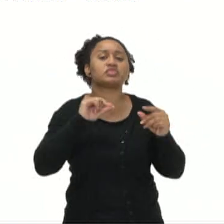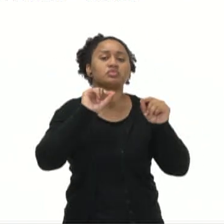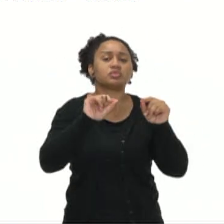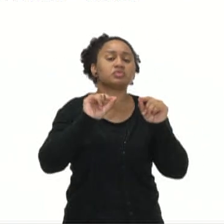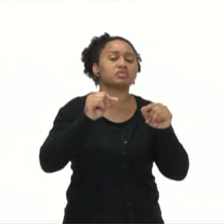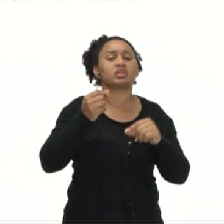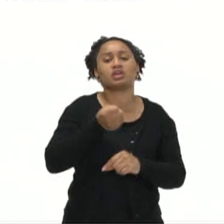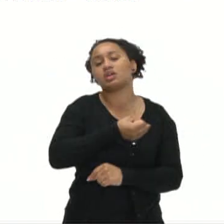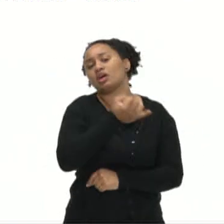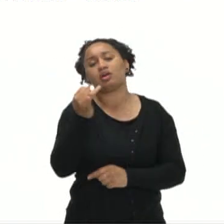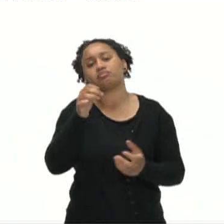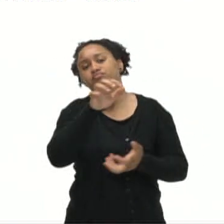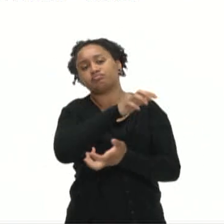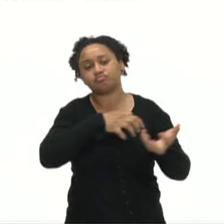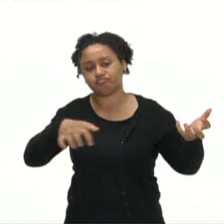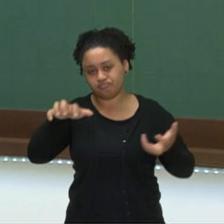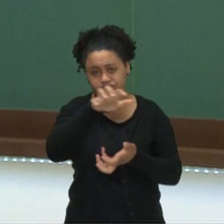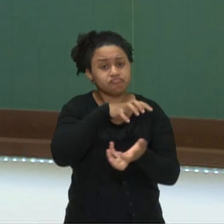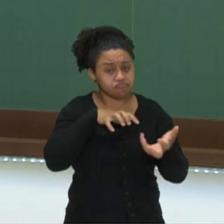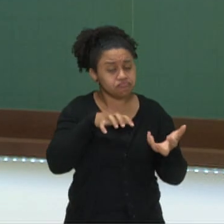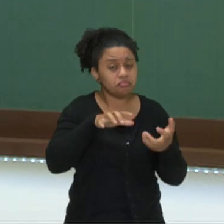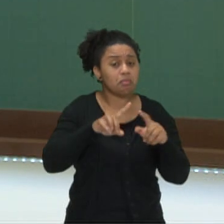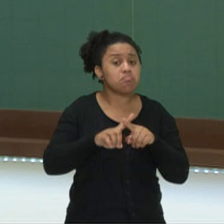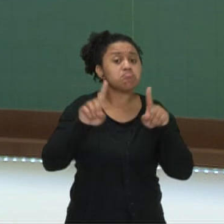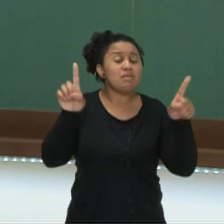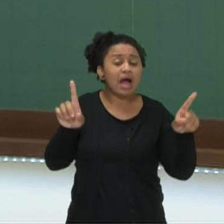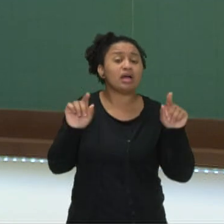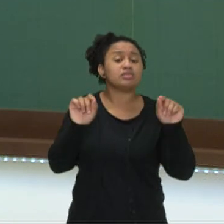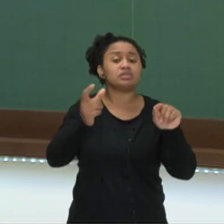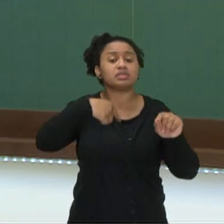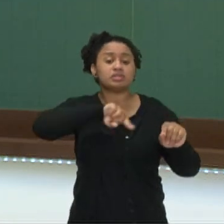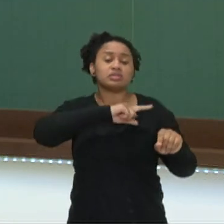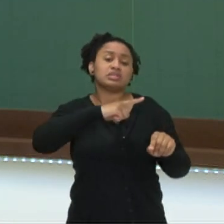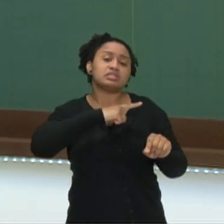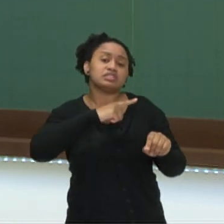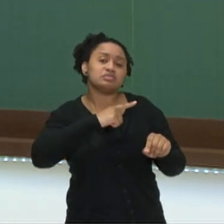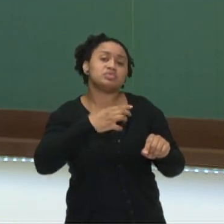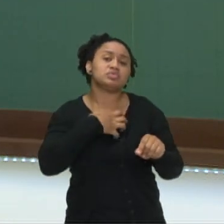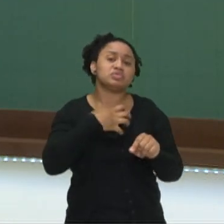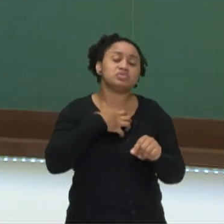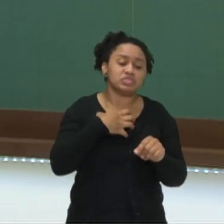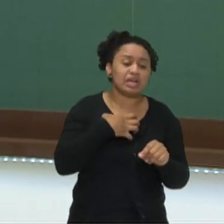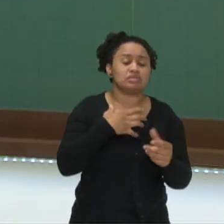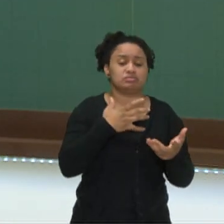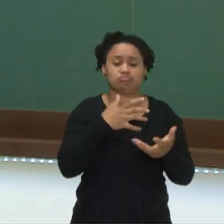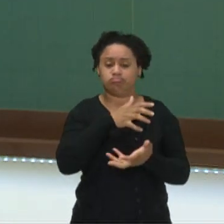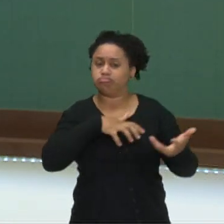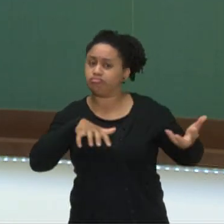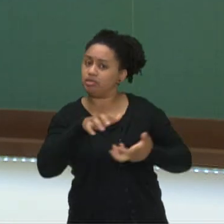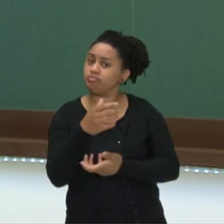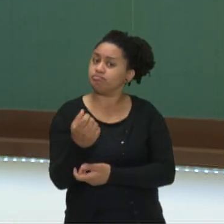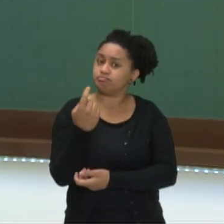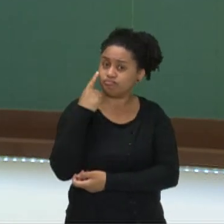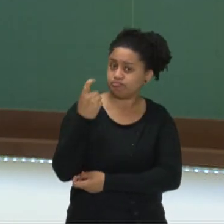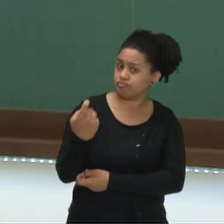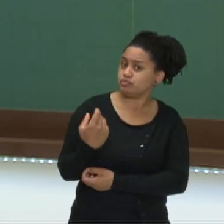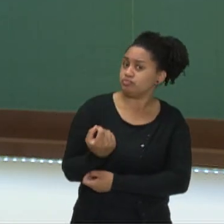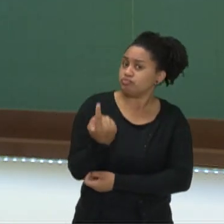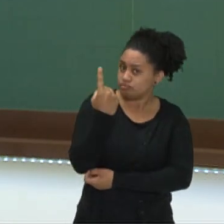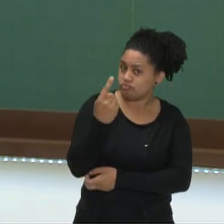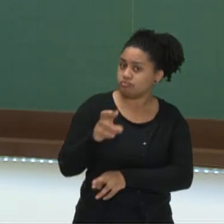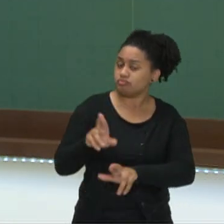algumas revoltas, inclusive, mas a gente vai ter umas formas de se revoltar muito interessantes, uma forma aí